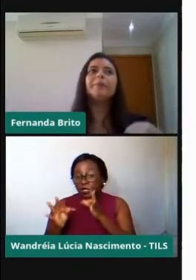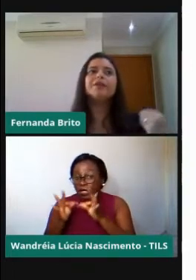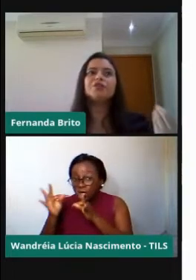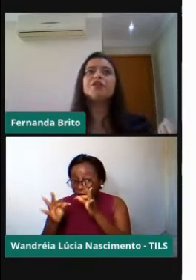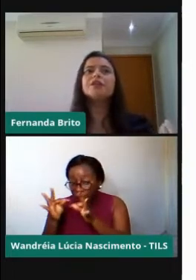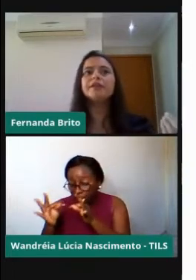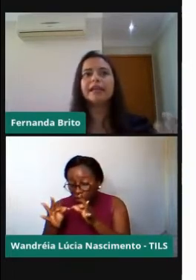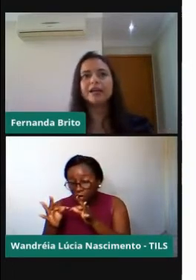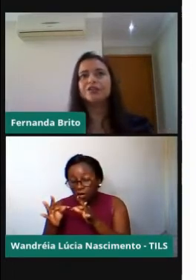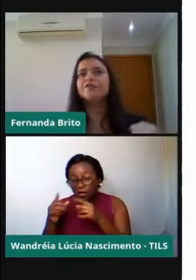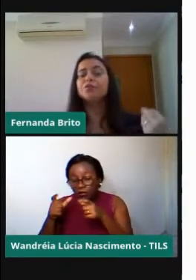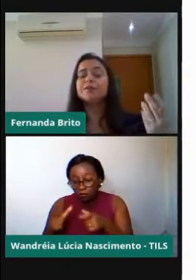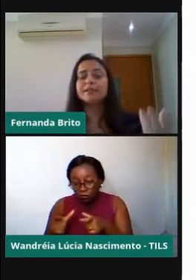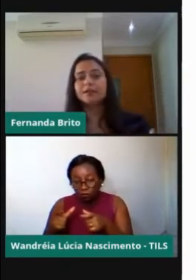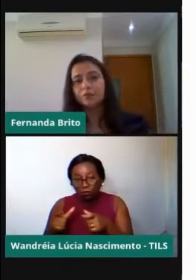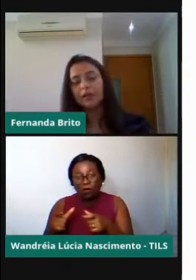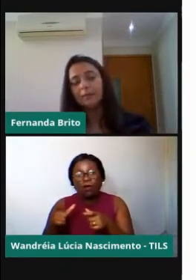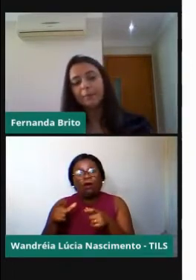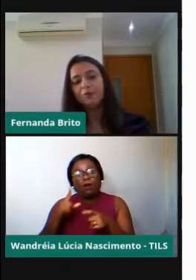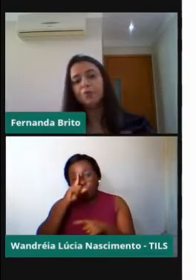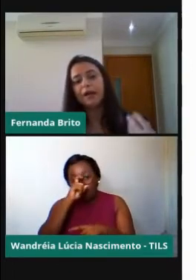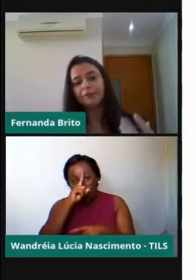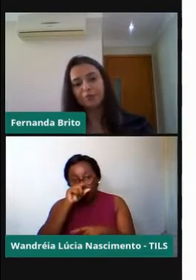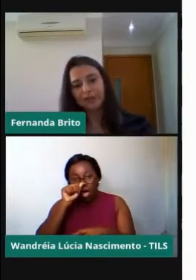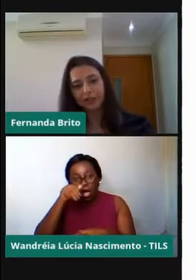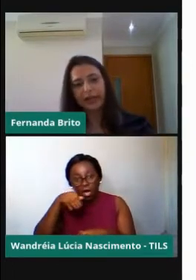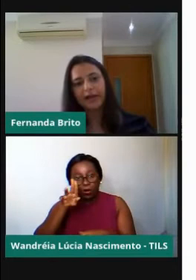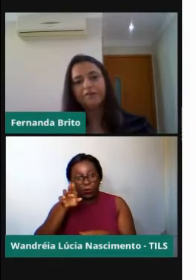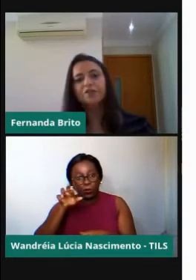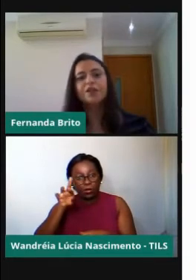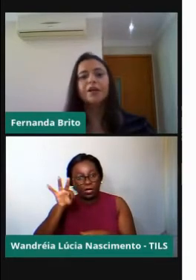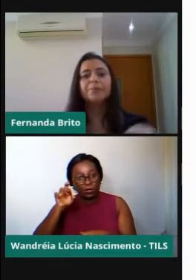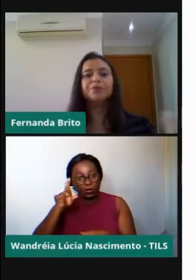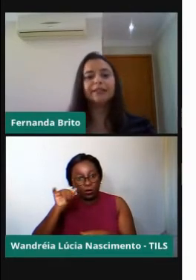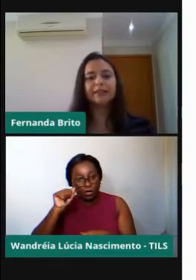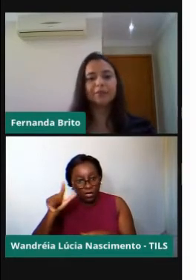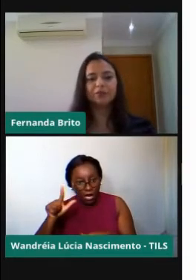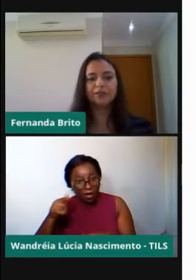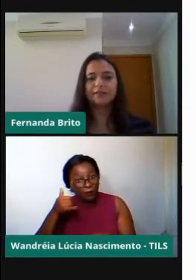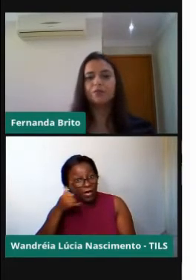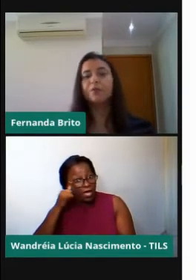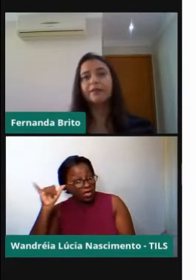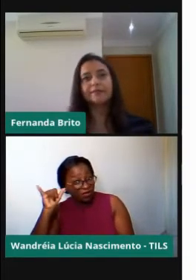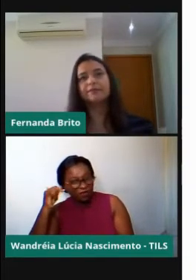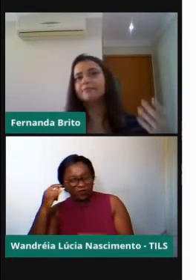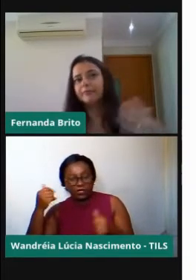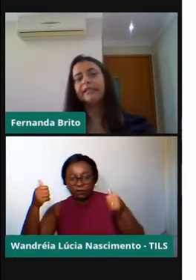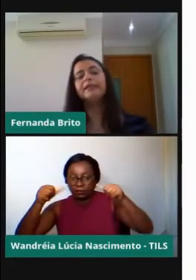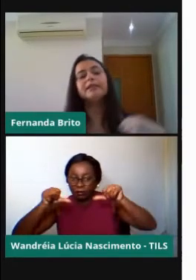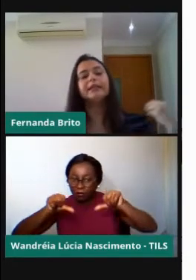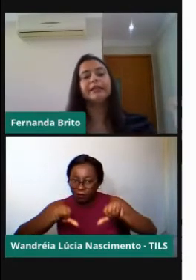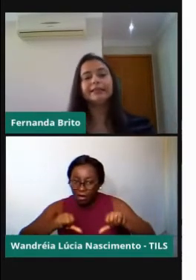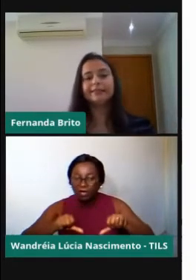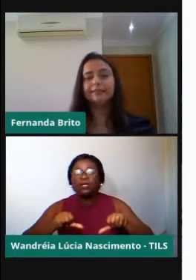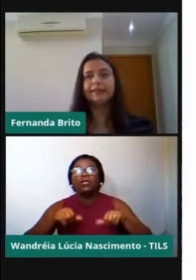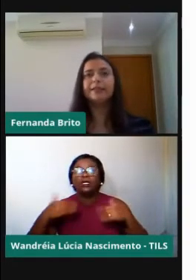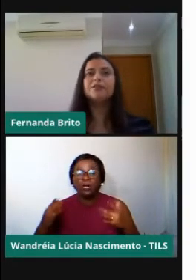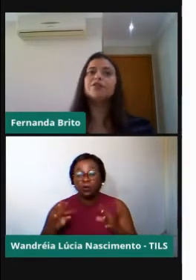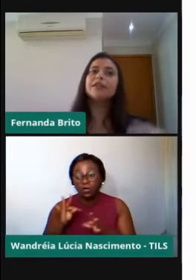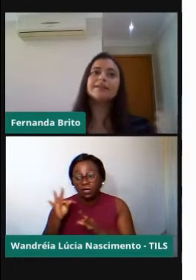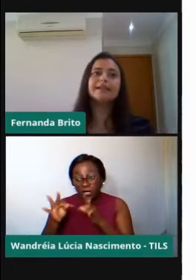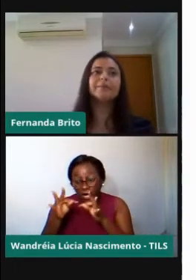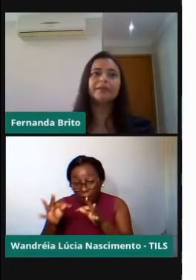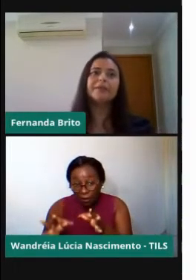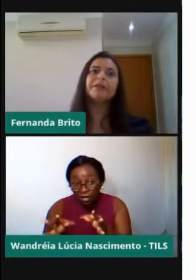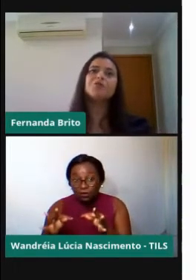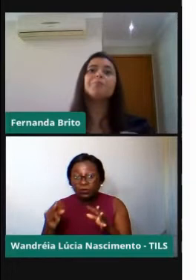assim, impedir que haja evolução para os quadros mais graves, para o tratamento dessa doença, né, em